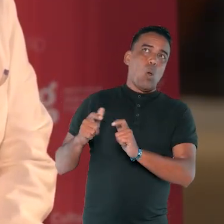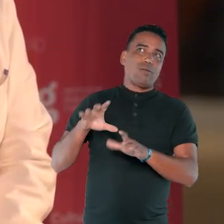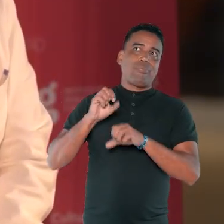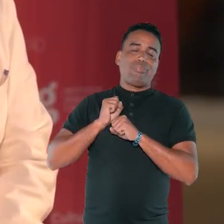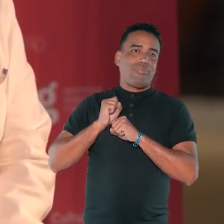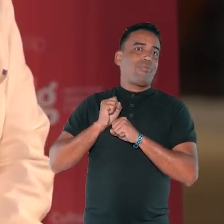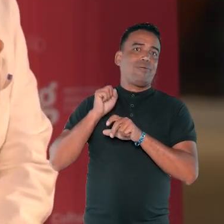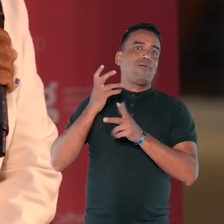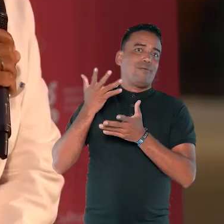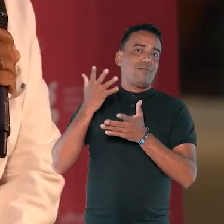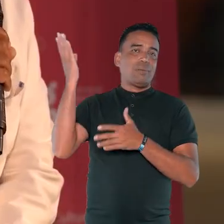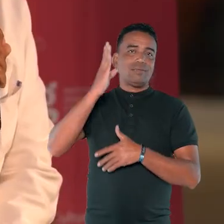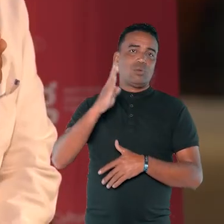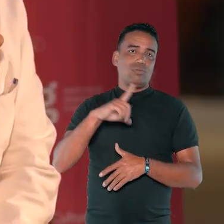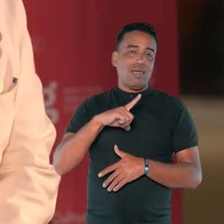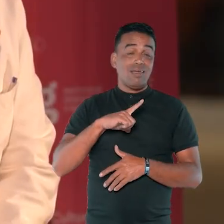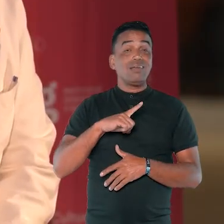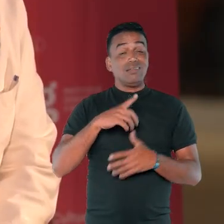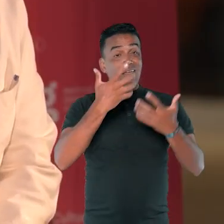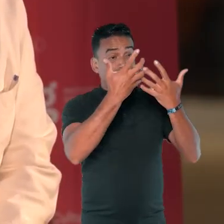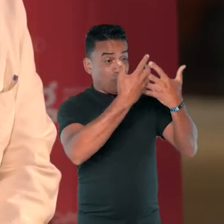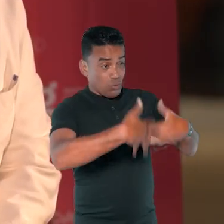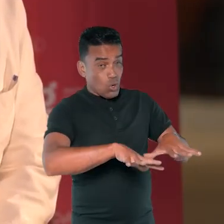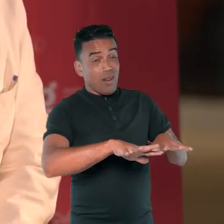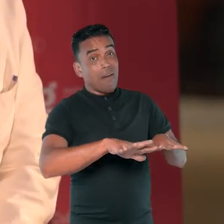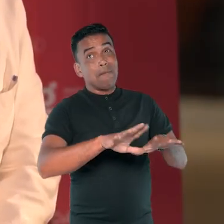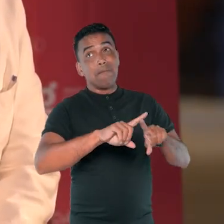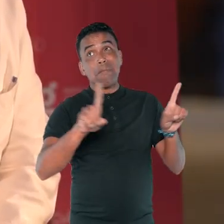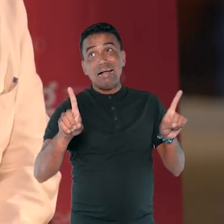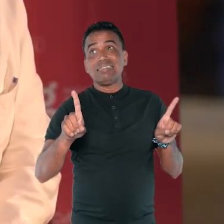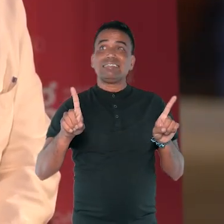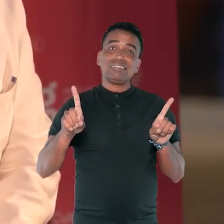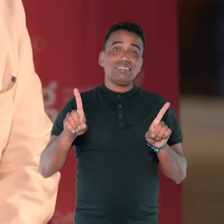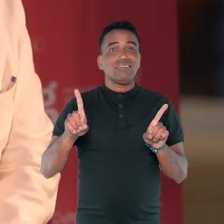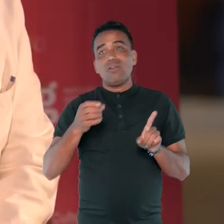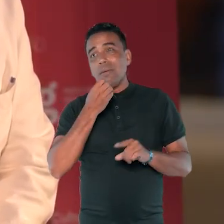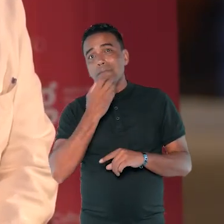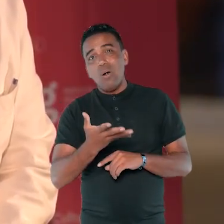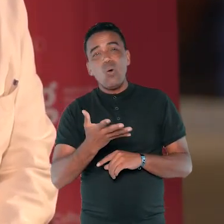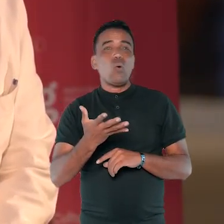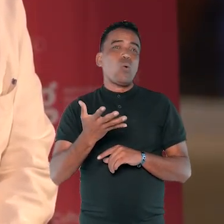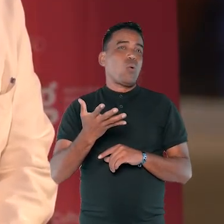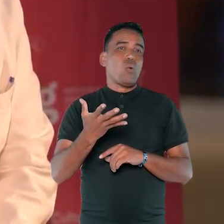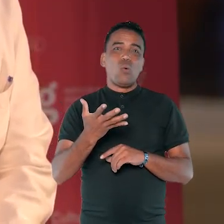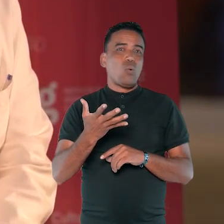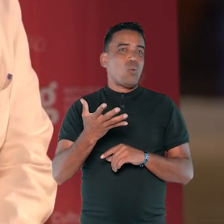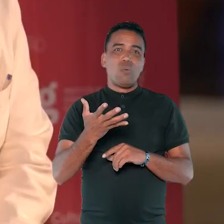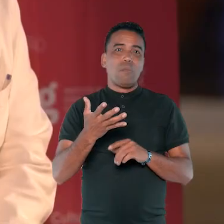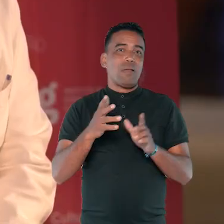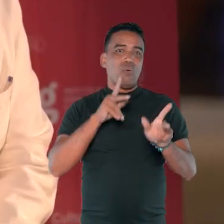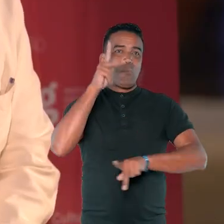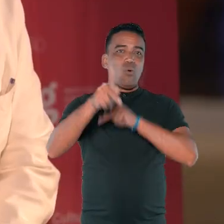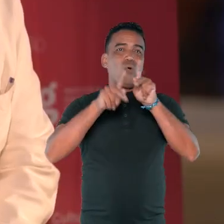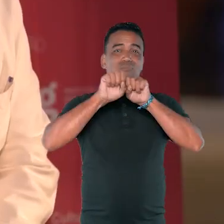Porque tem funcionado, mas não funciona tão bem para uma parte muito grande